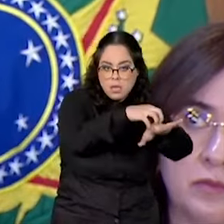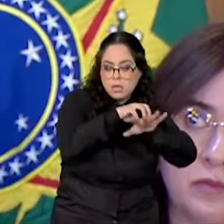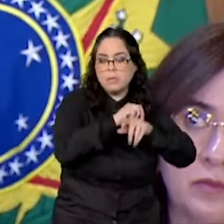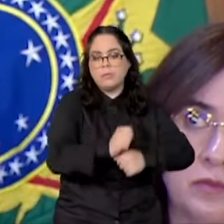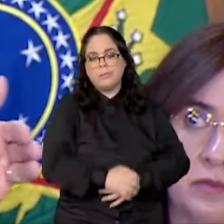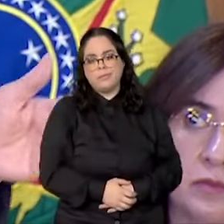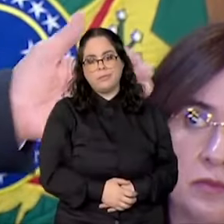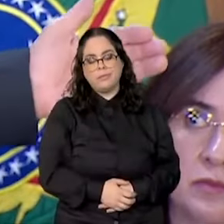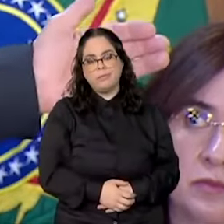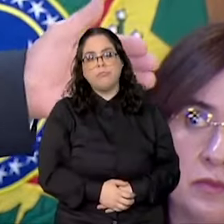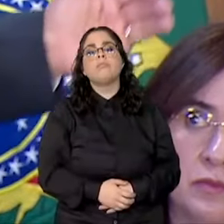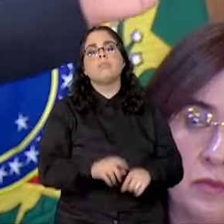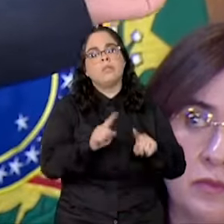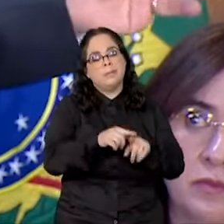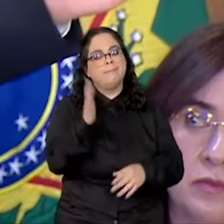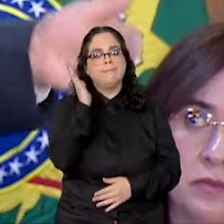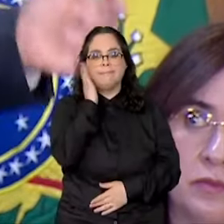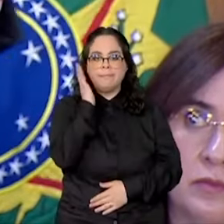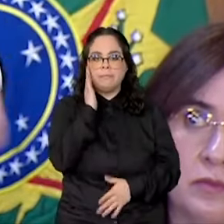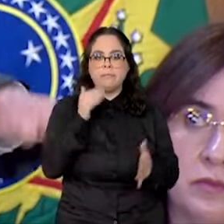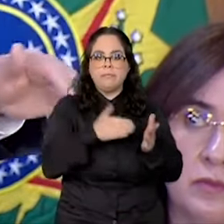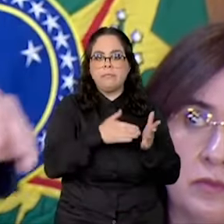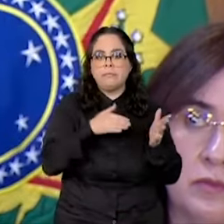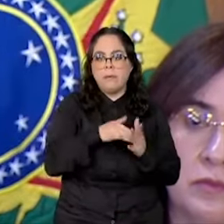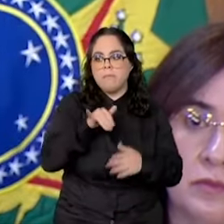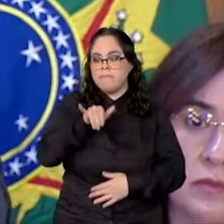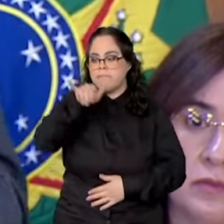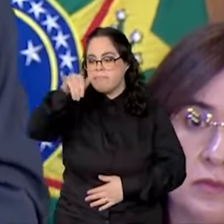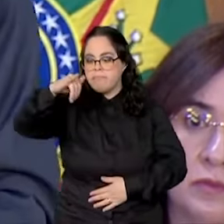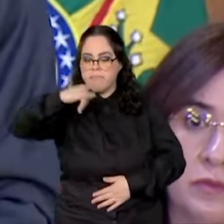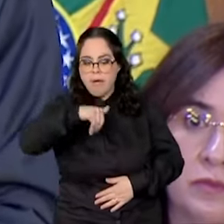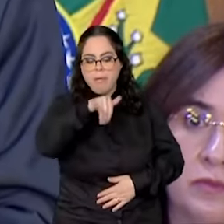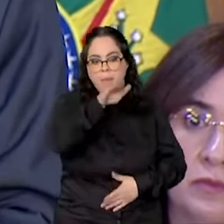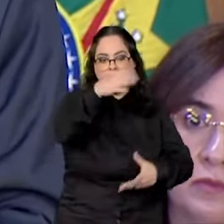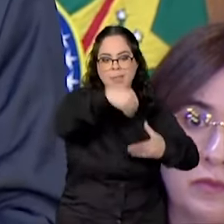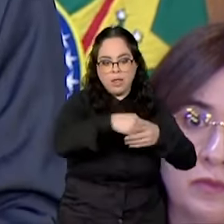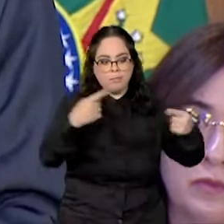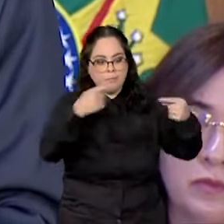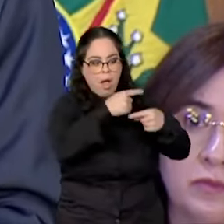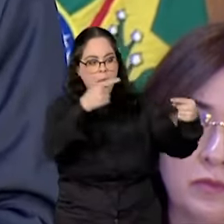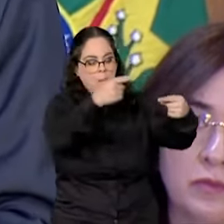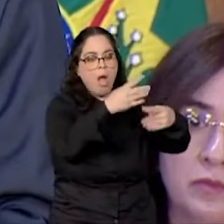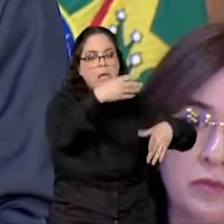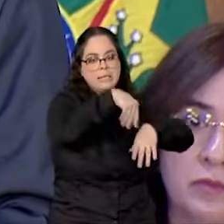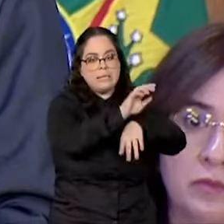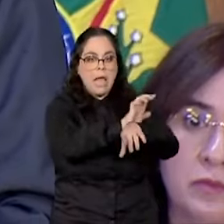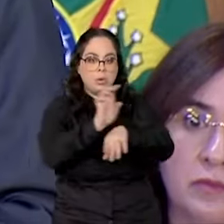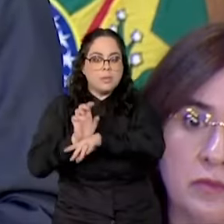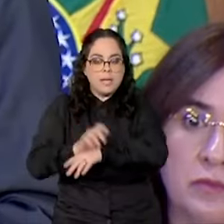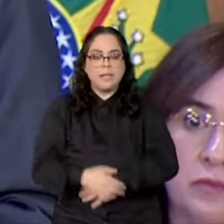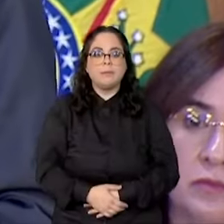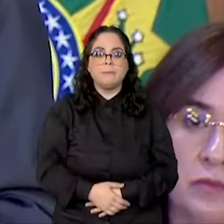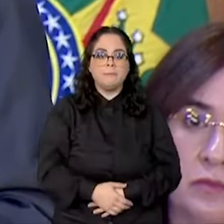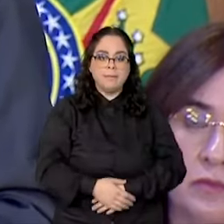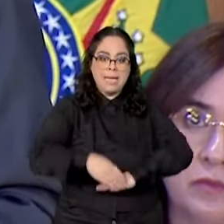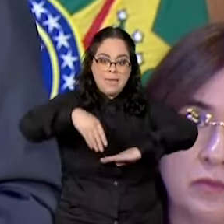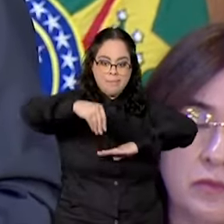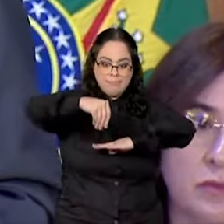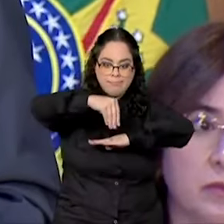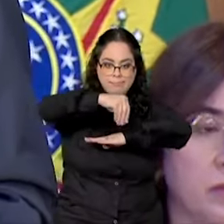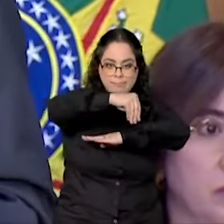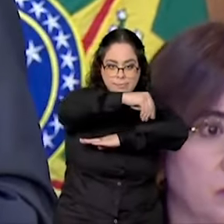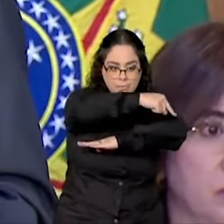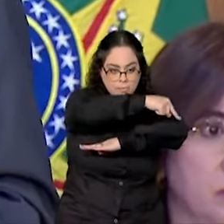E nós sabemos da dificuldade dos voos regionais que nós temos no Brasil. Nós temos que ter condições de ter estradas que